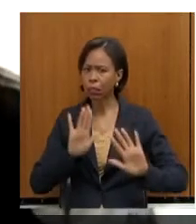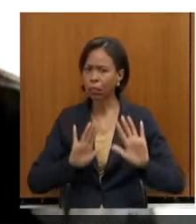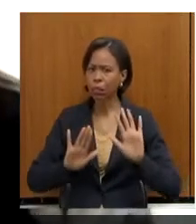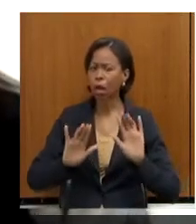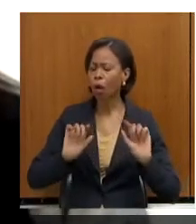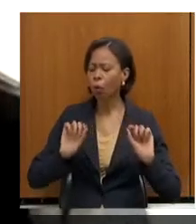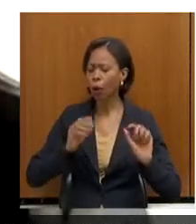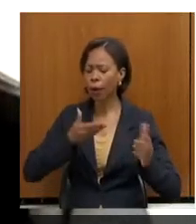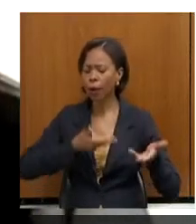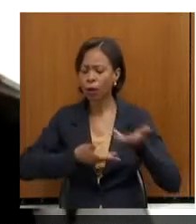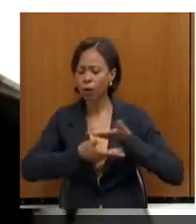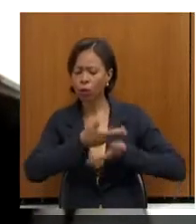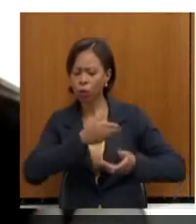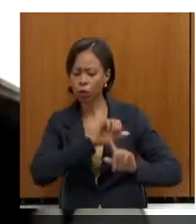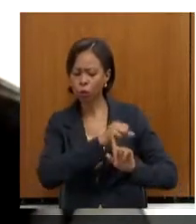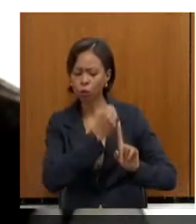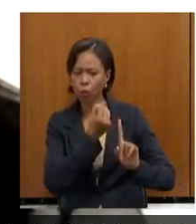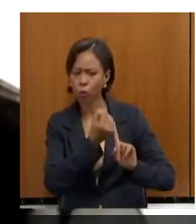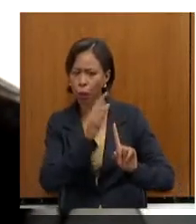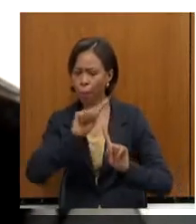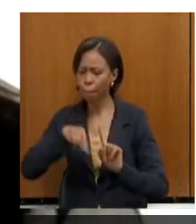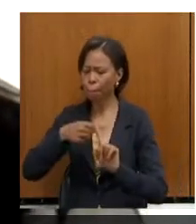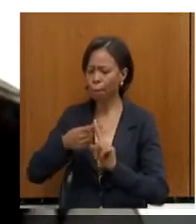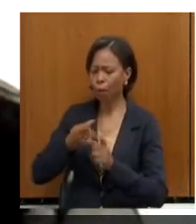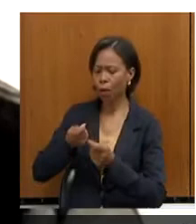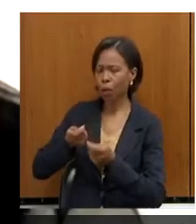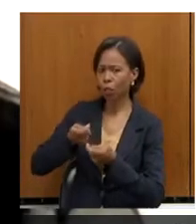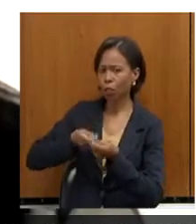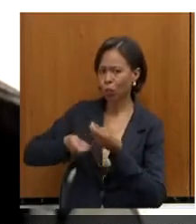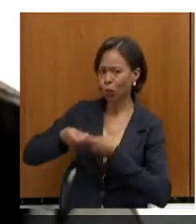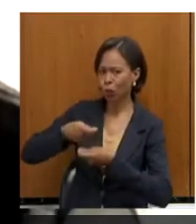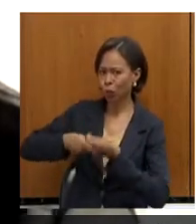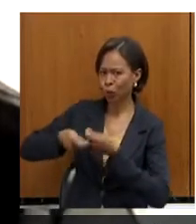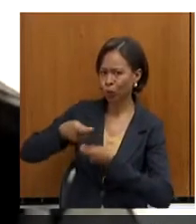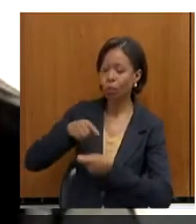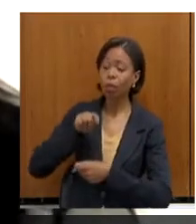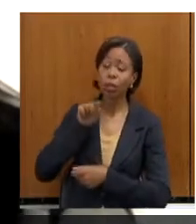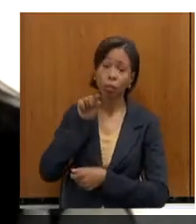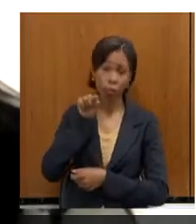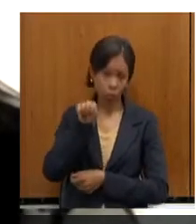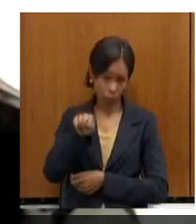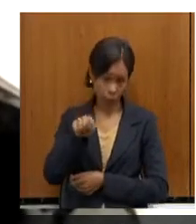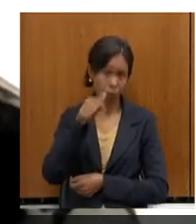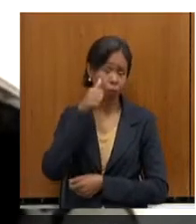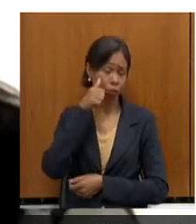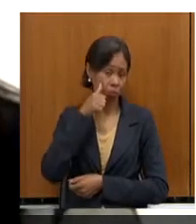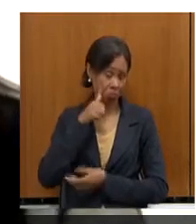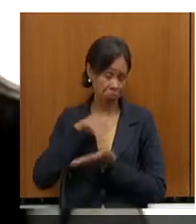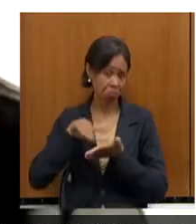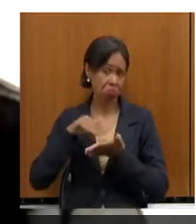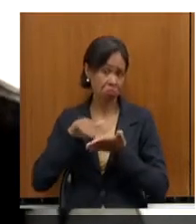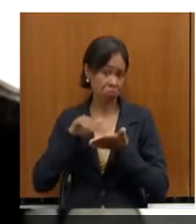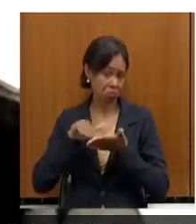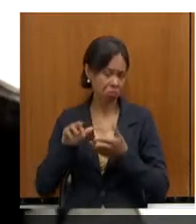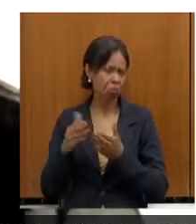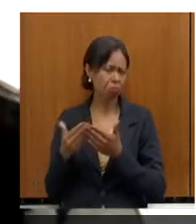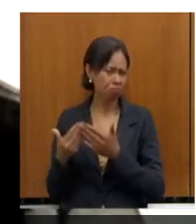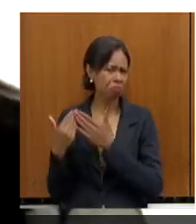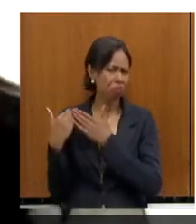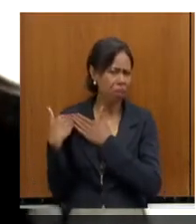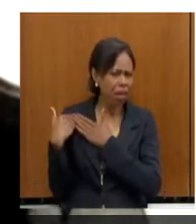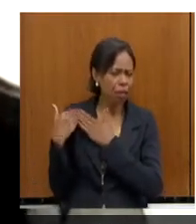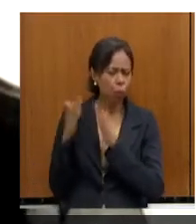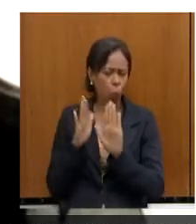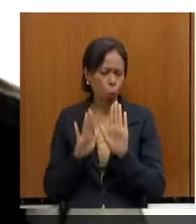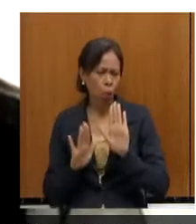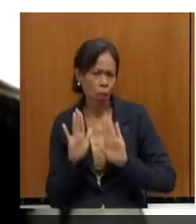social a economia e eu acho que isso vem sendo feito de forma muito responsável muito cuidadosa sempre botando aí